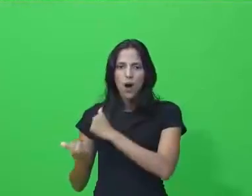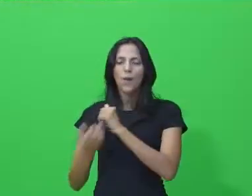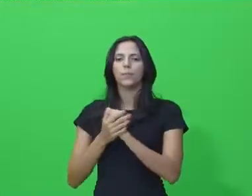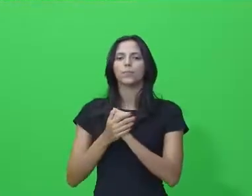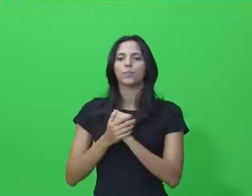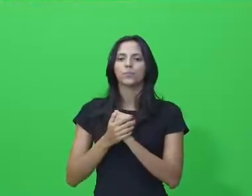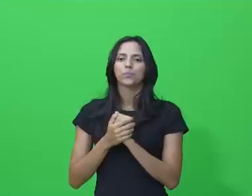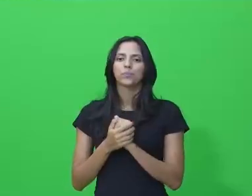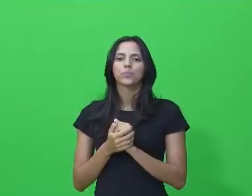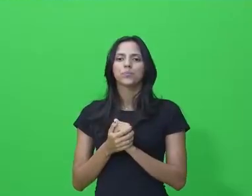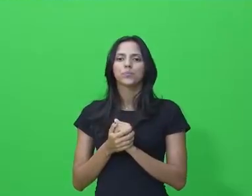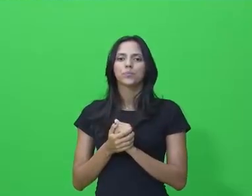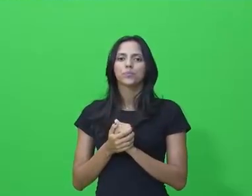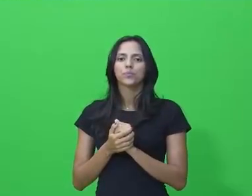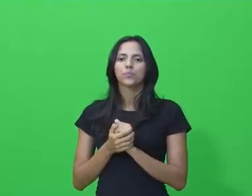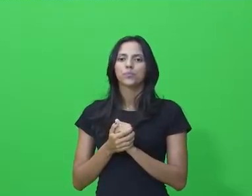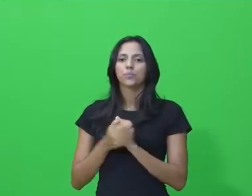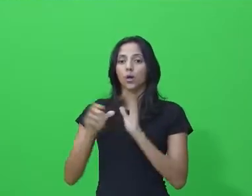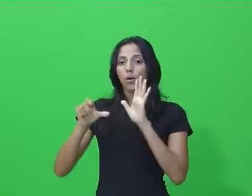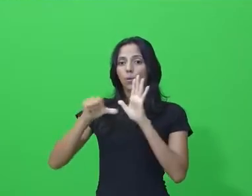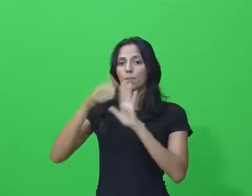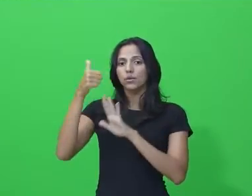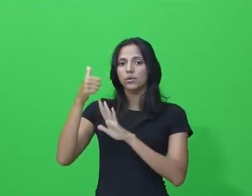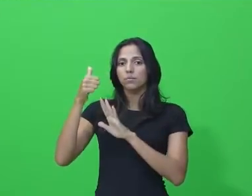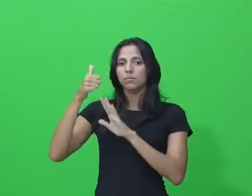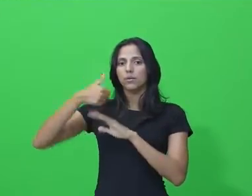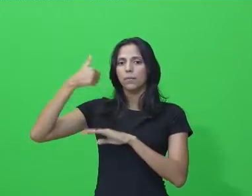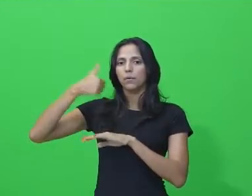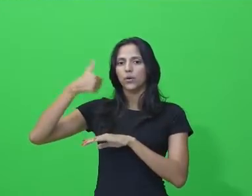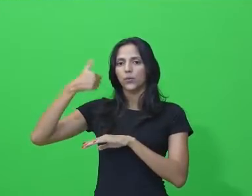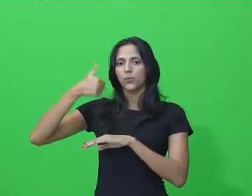item. Um balão atmosférico